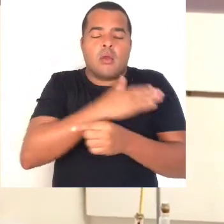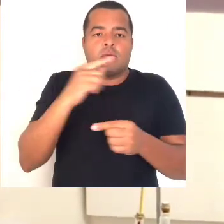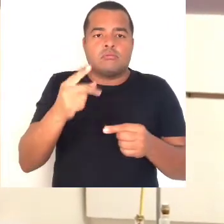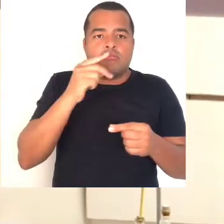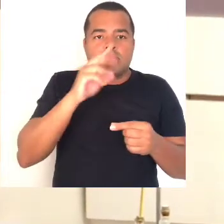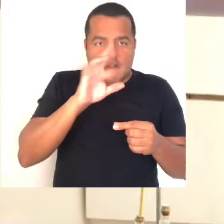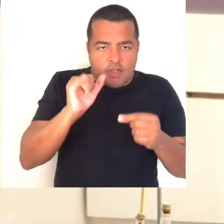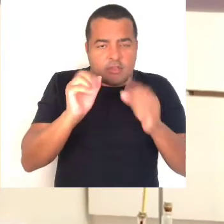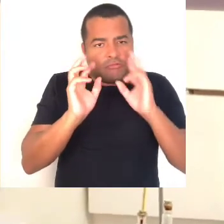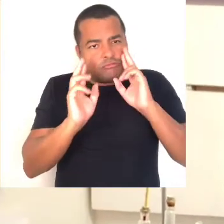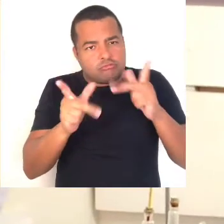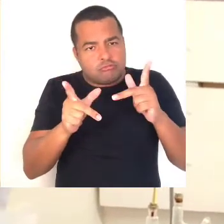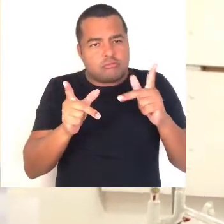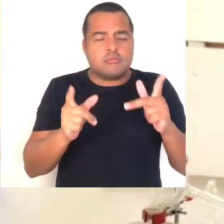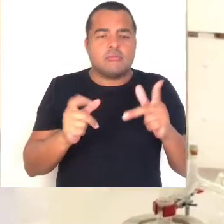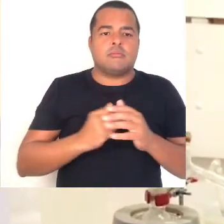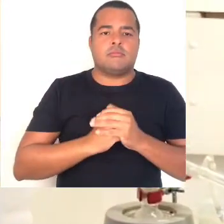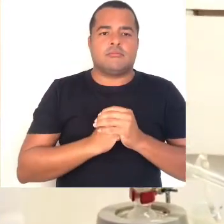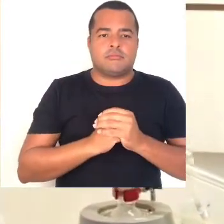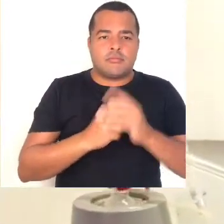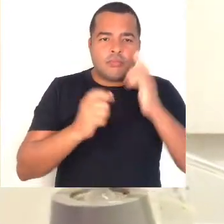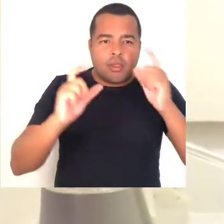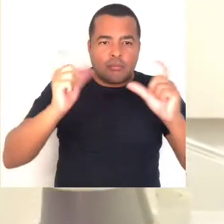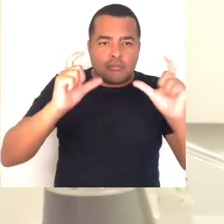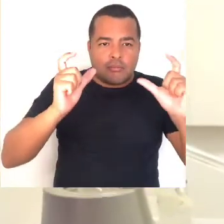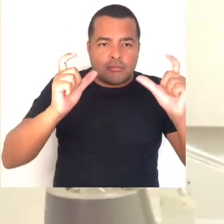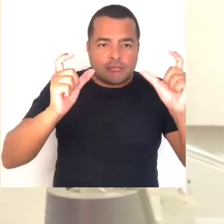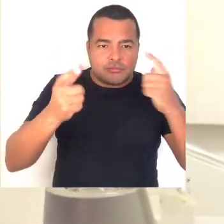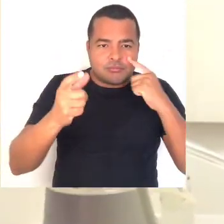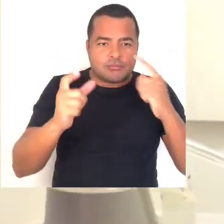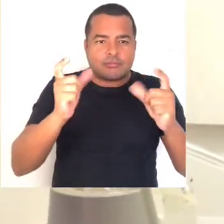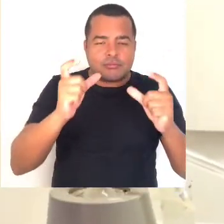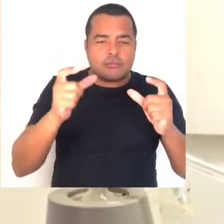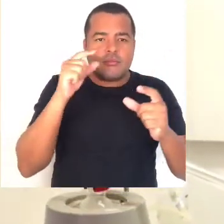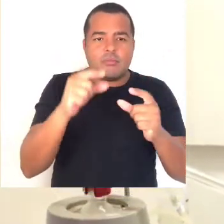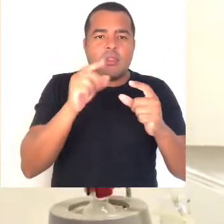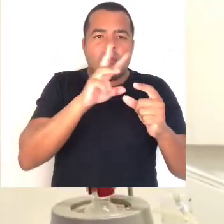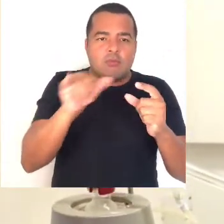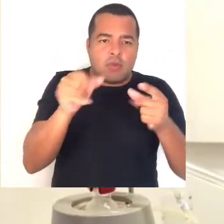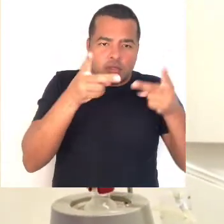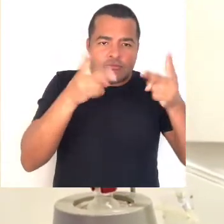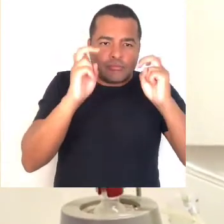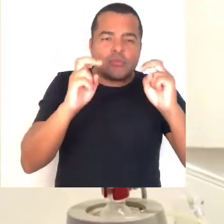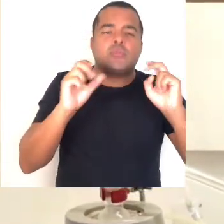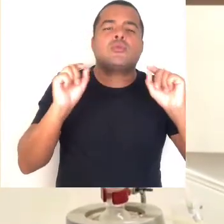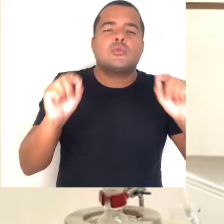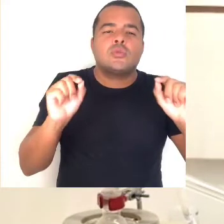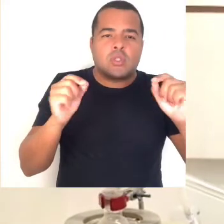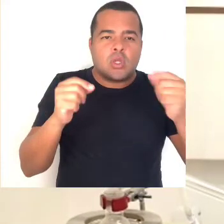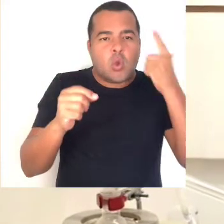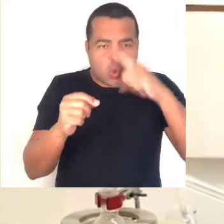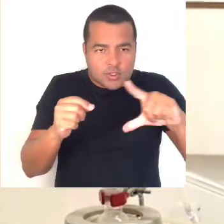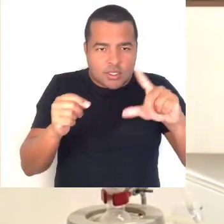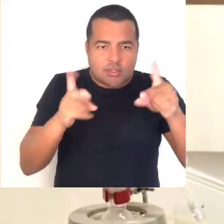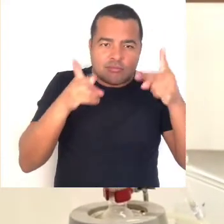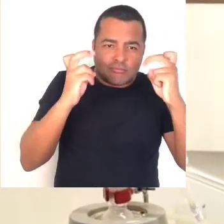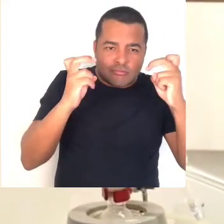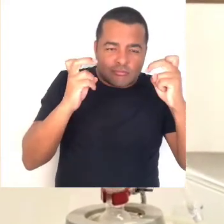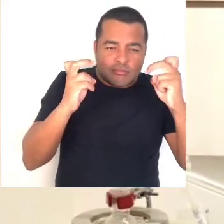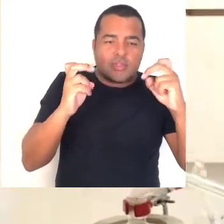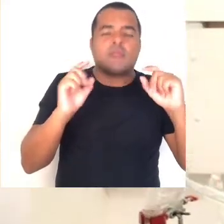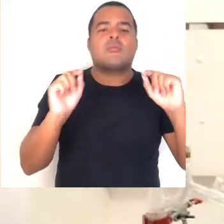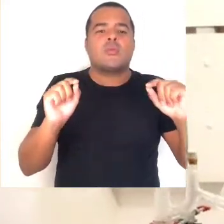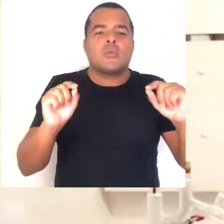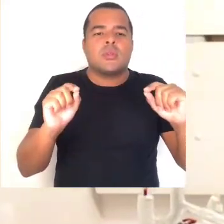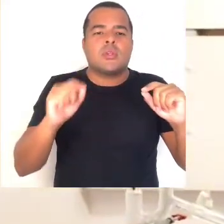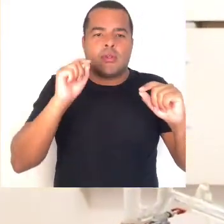0,5 ml no álcool e vamos ver a diferença. Então dá uma agitada aqui. O que é que